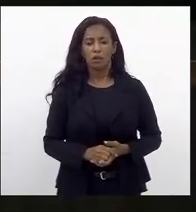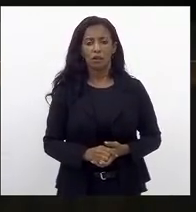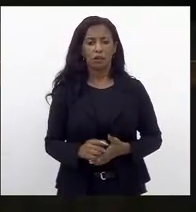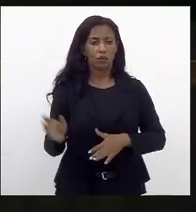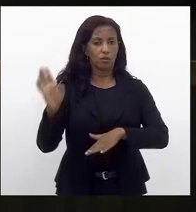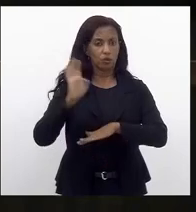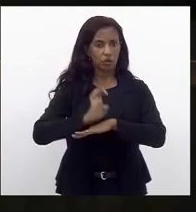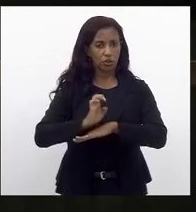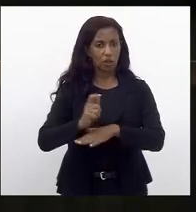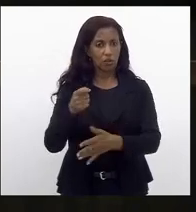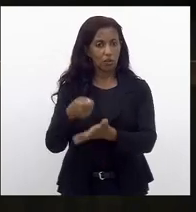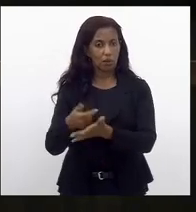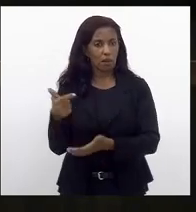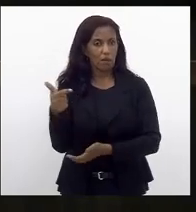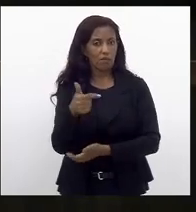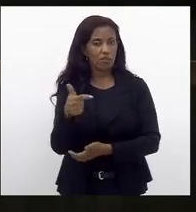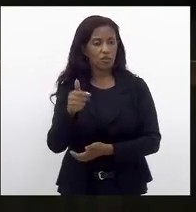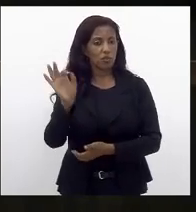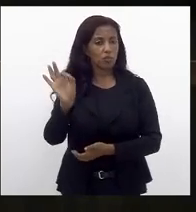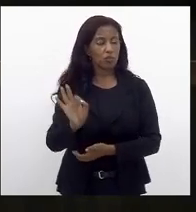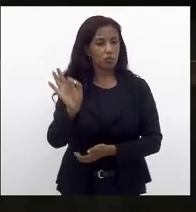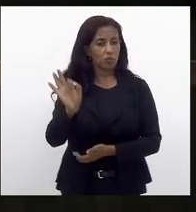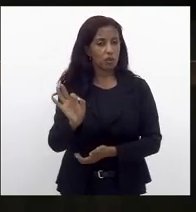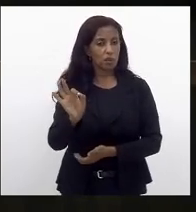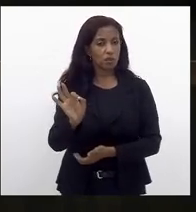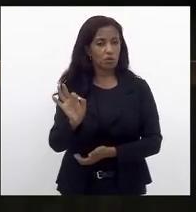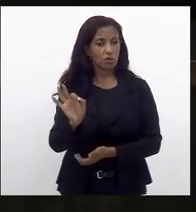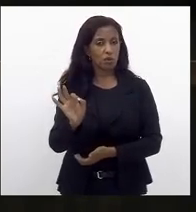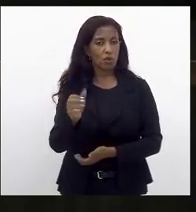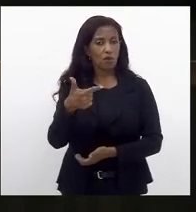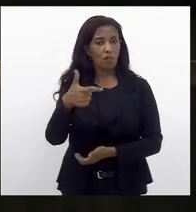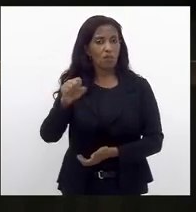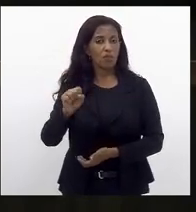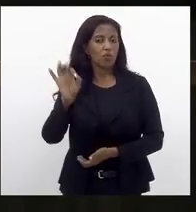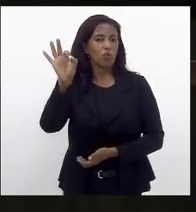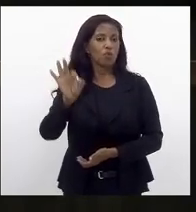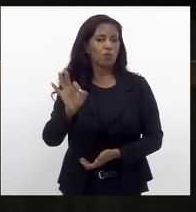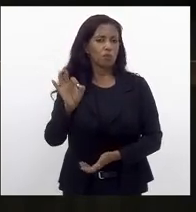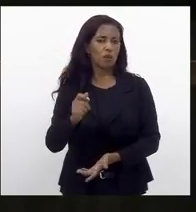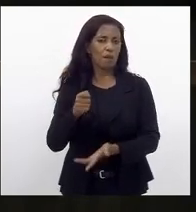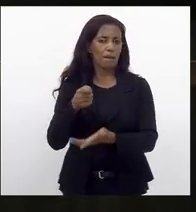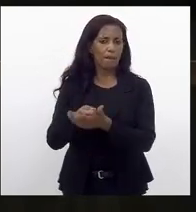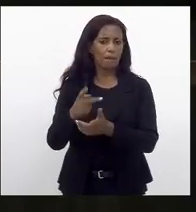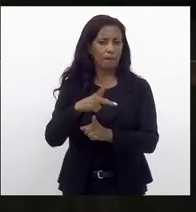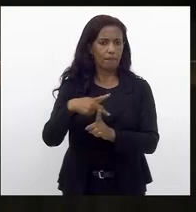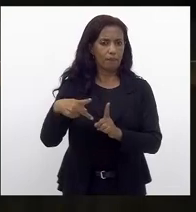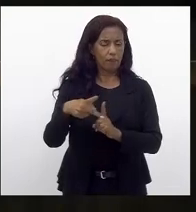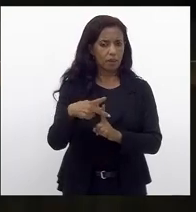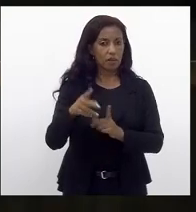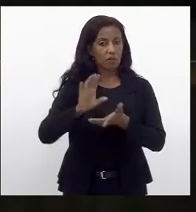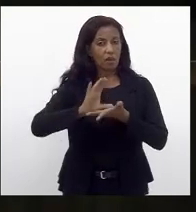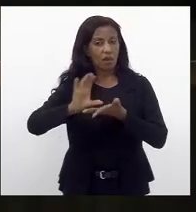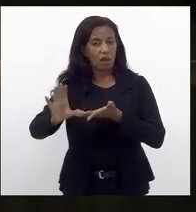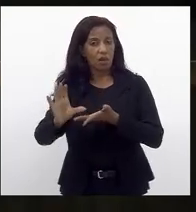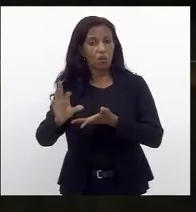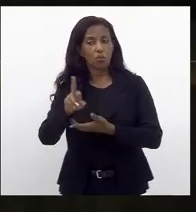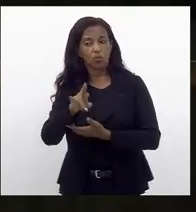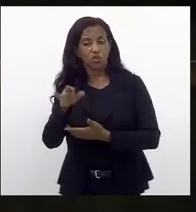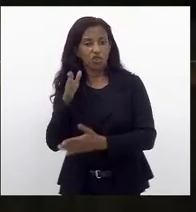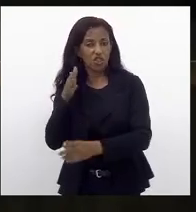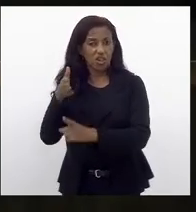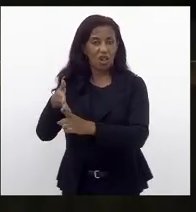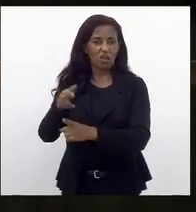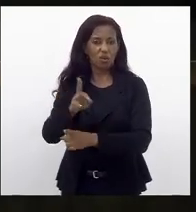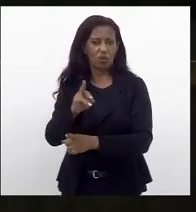é o estado que pagar para 22 por cento passou a pagar contribuíram imprudência com 28 por cento foram recurso que foram direcionados para o Rio